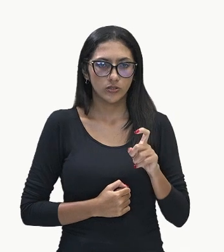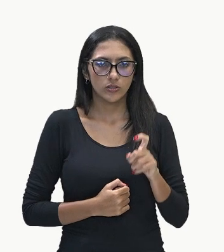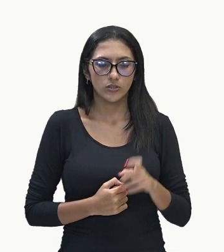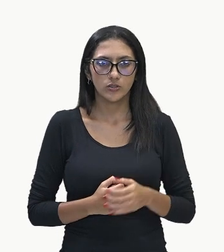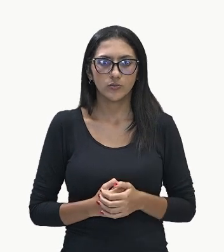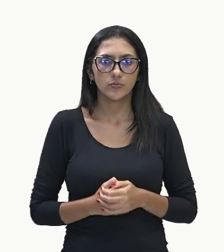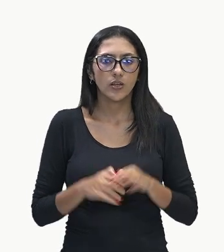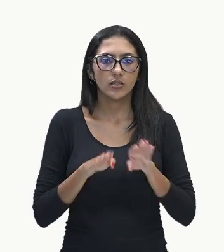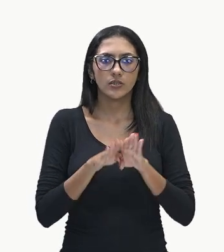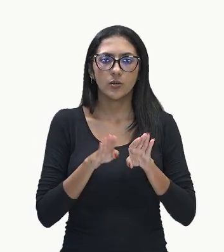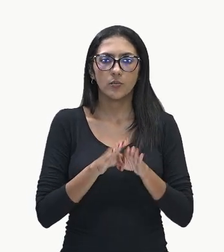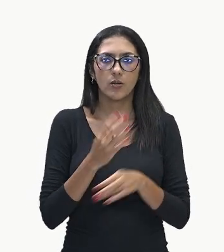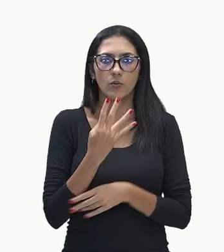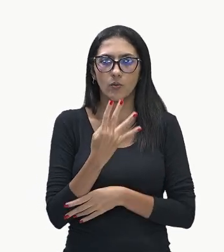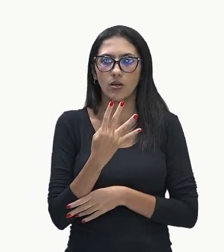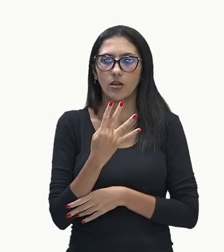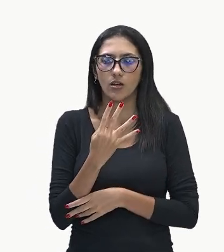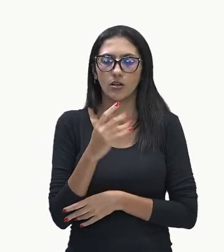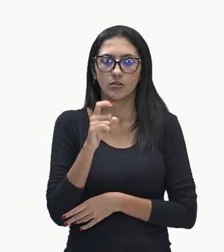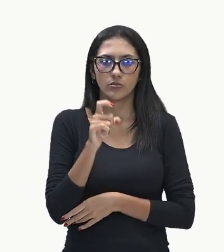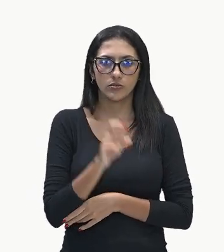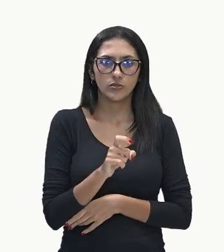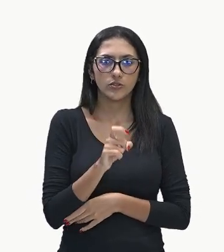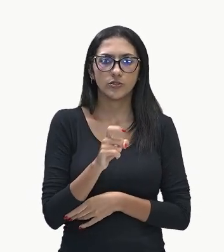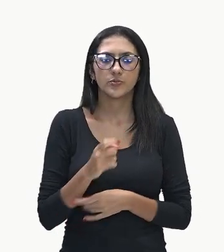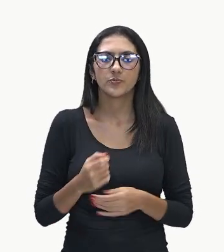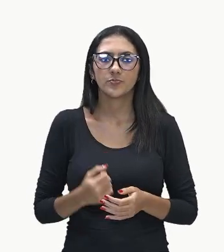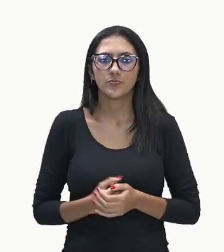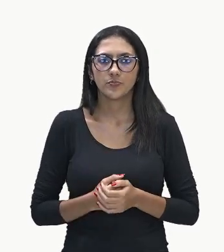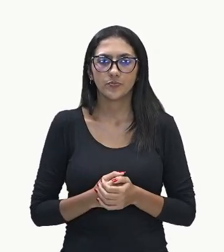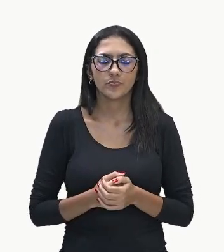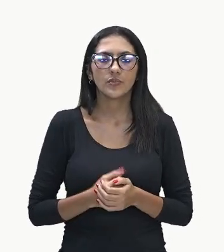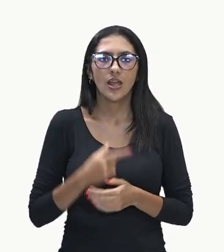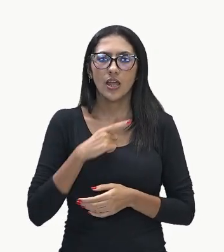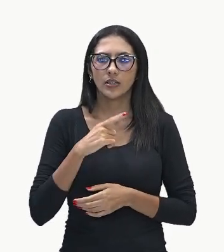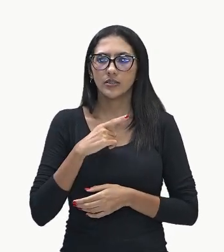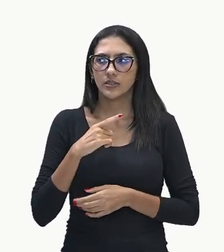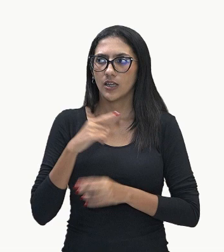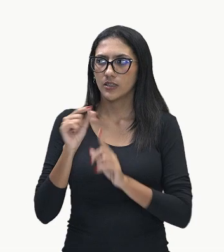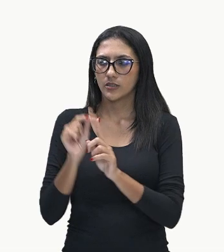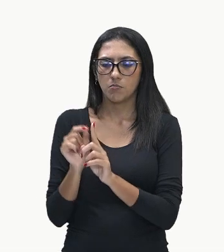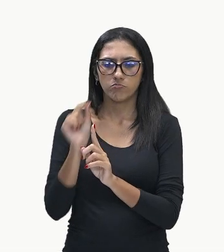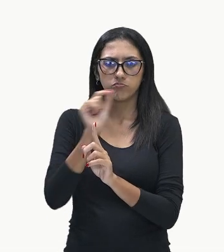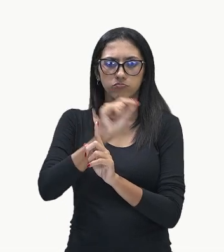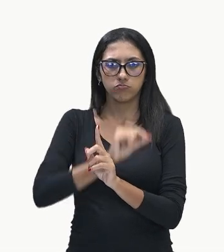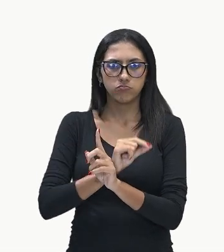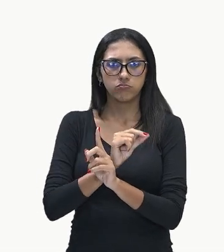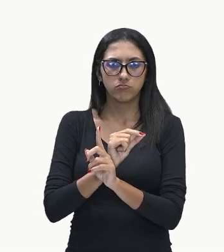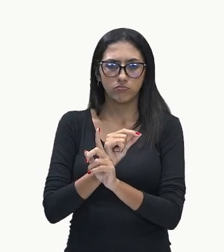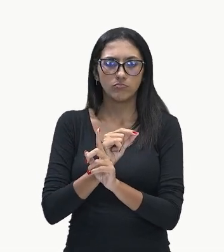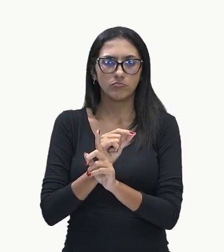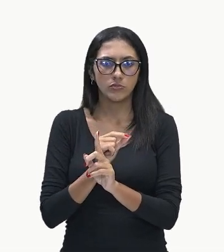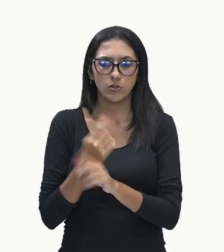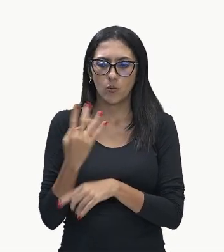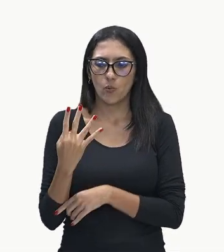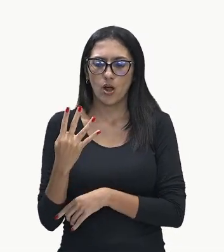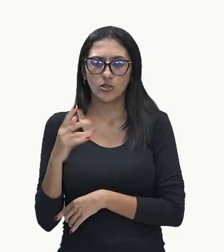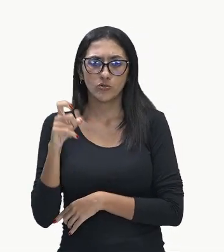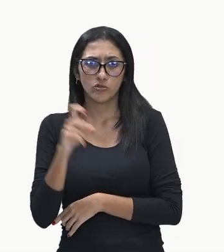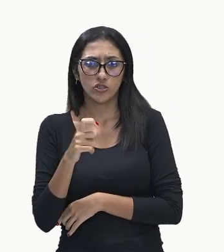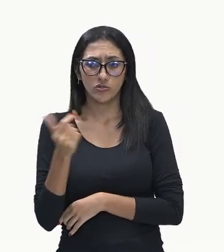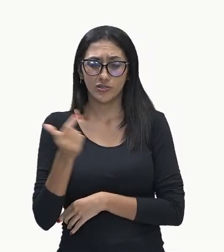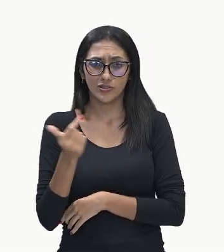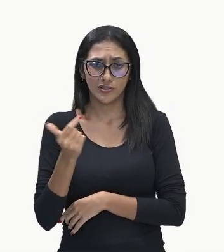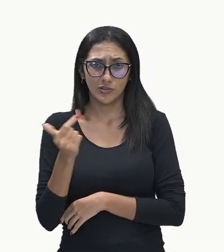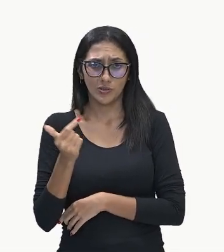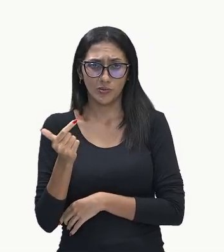vir, certo? Como ele vai trocar de membro, ele vem do segundo para o